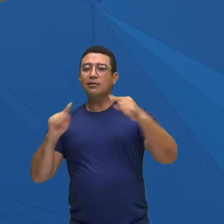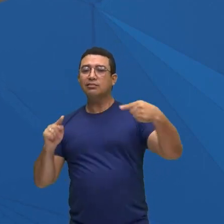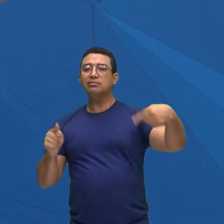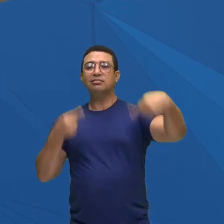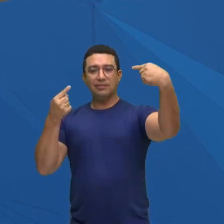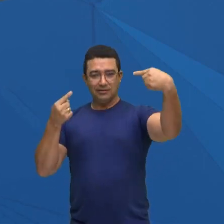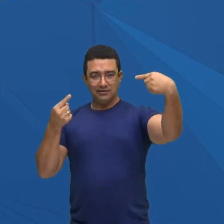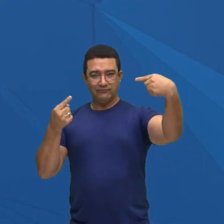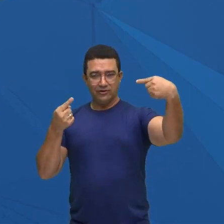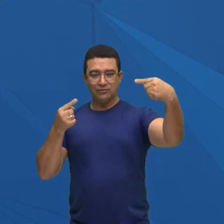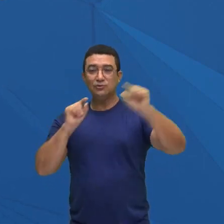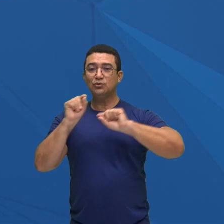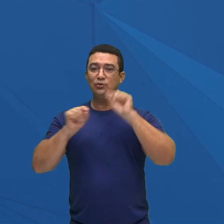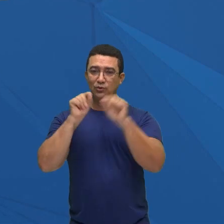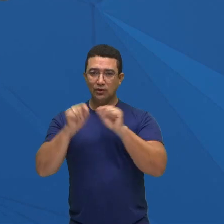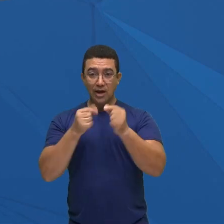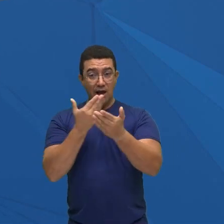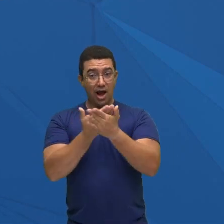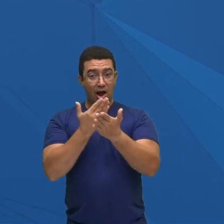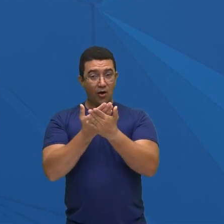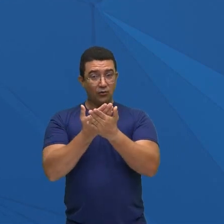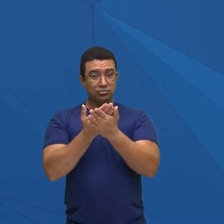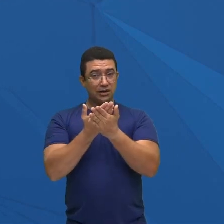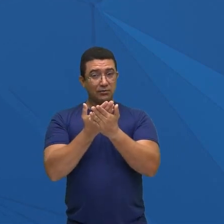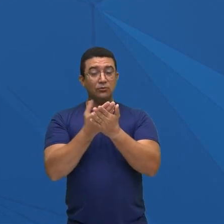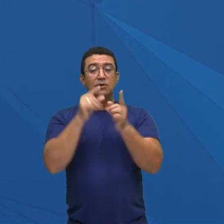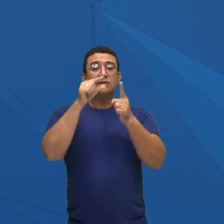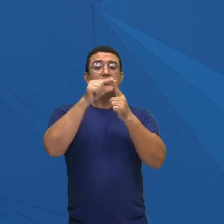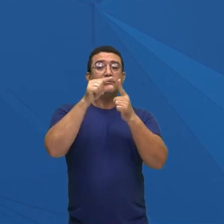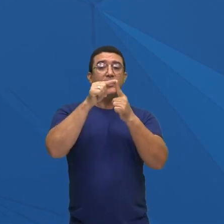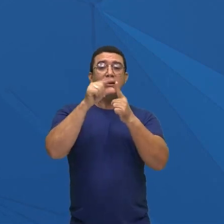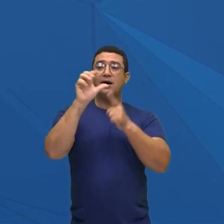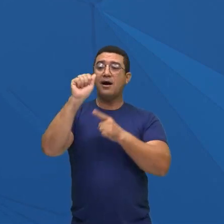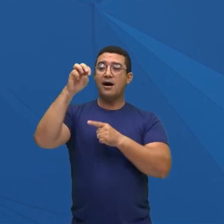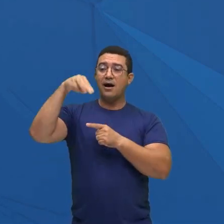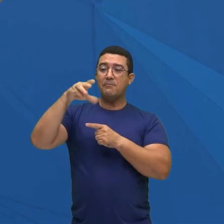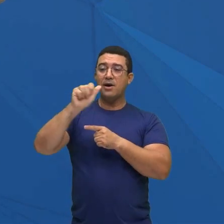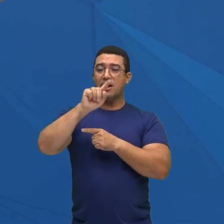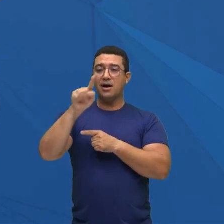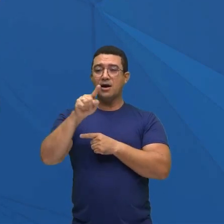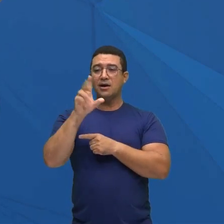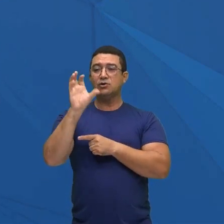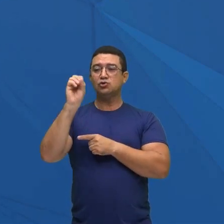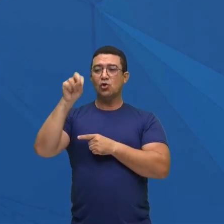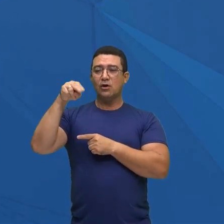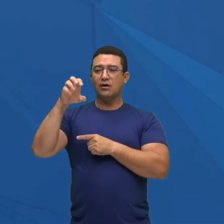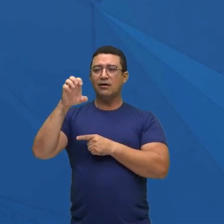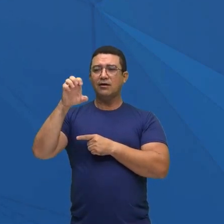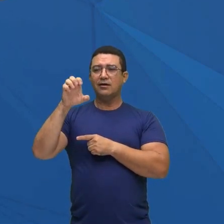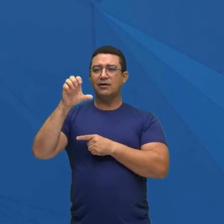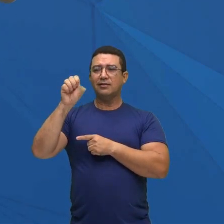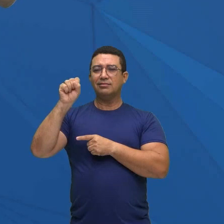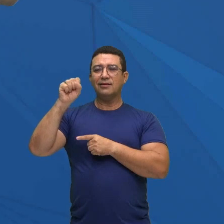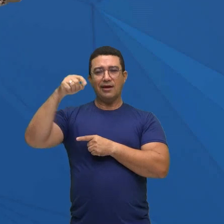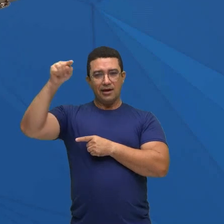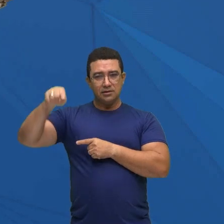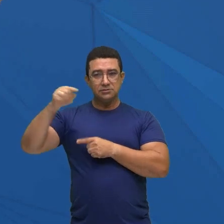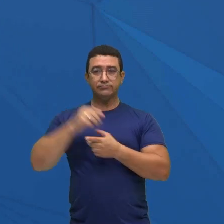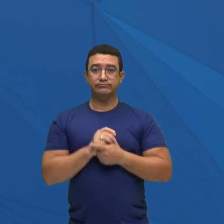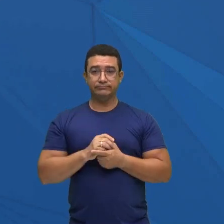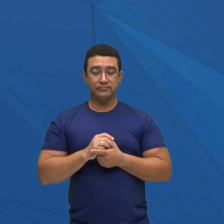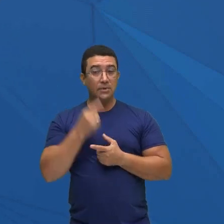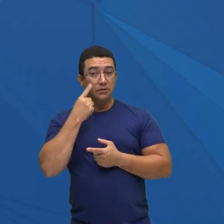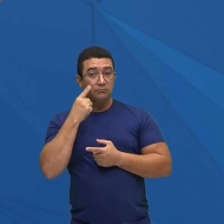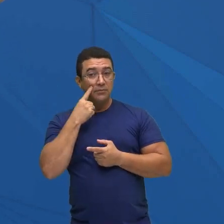em relação ao amazonês. Agora vocês vão me ajudar a interpretar, né, algumas frases aqui que tem ali